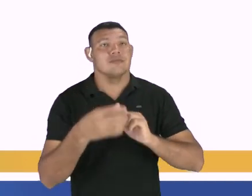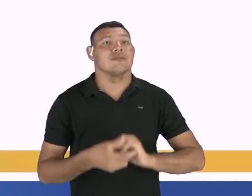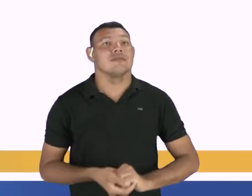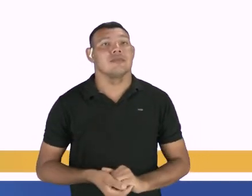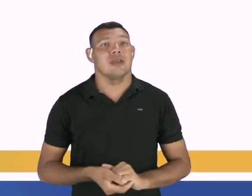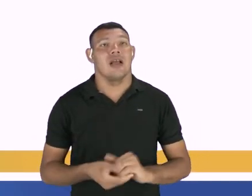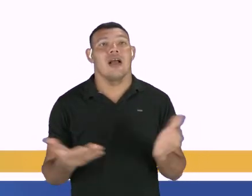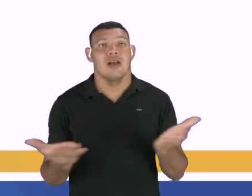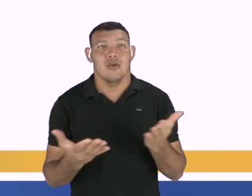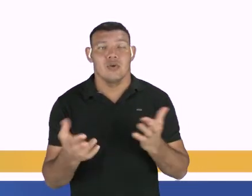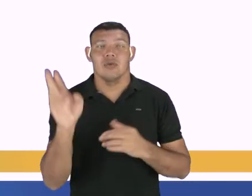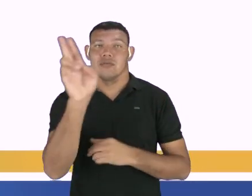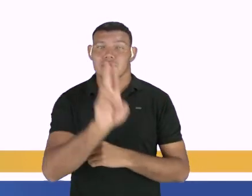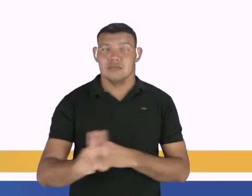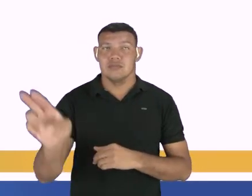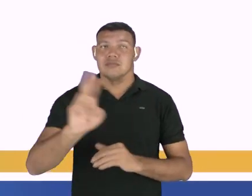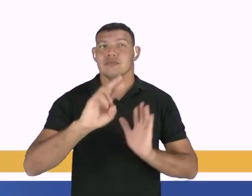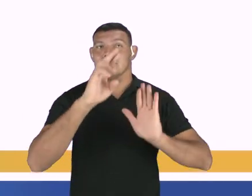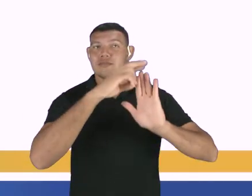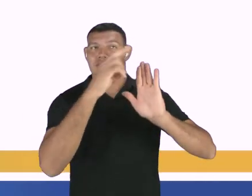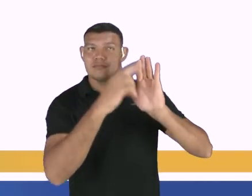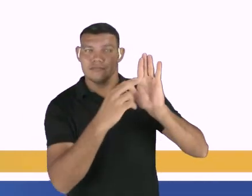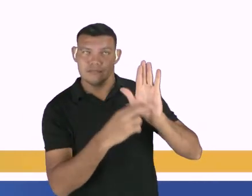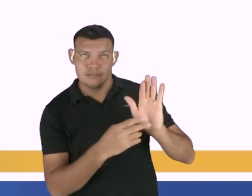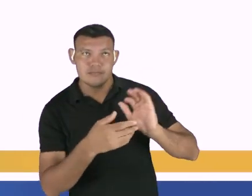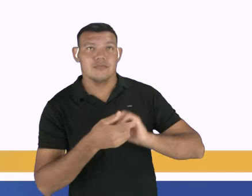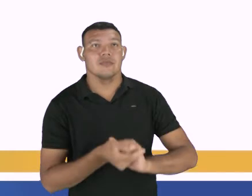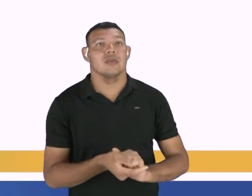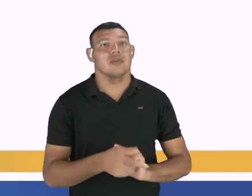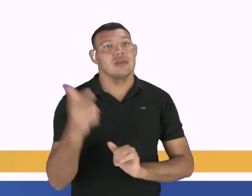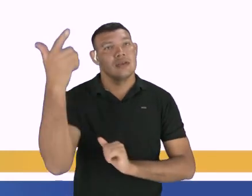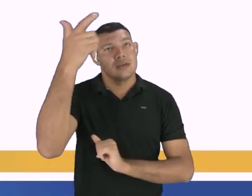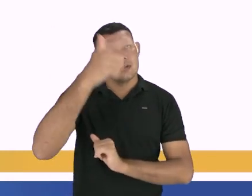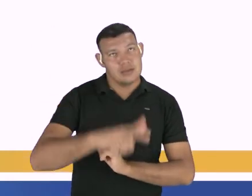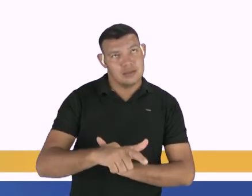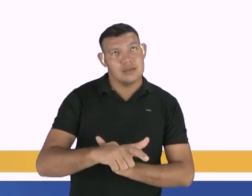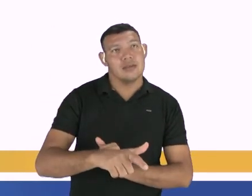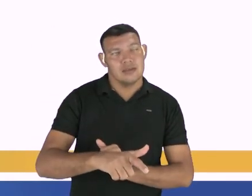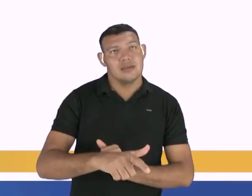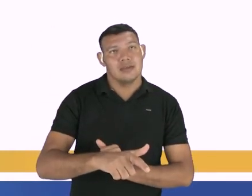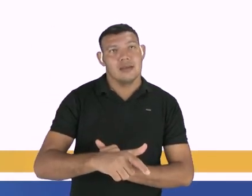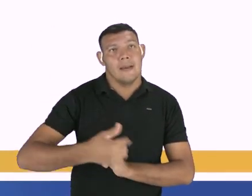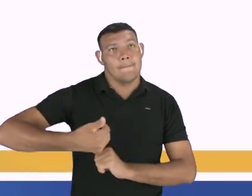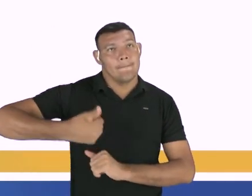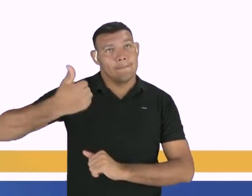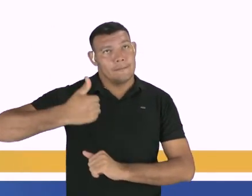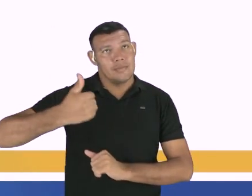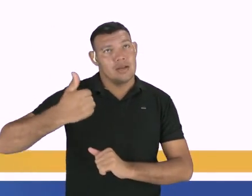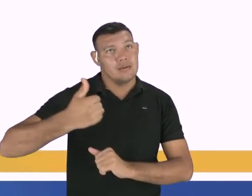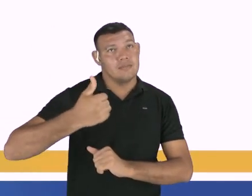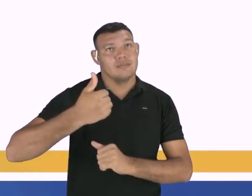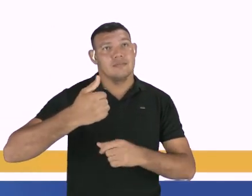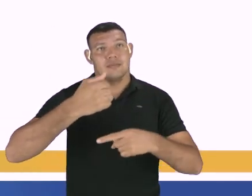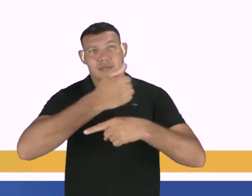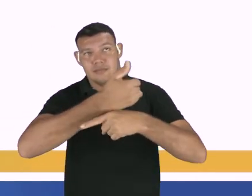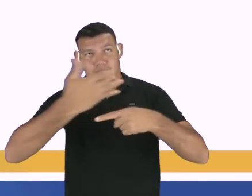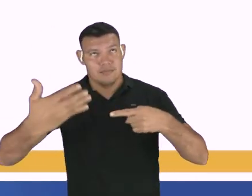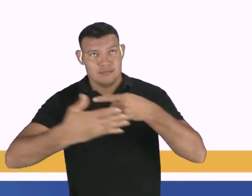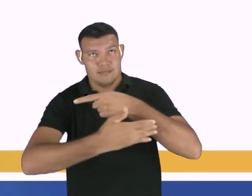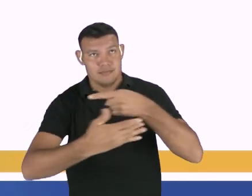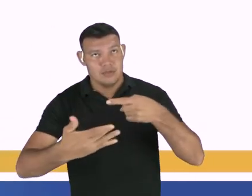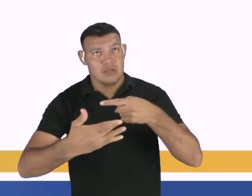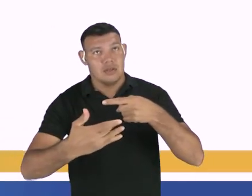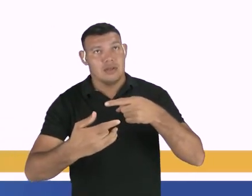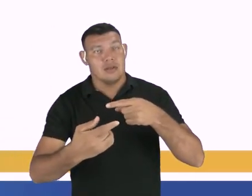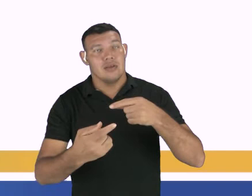de frações. Eu vou repetir a primeira fração, 1/4, e multiplicar pelo inverso da segunda.